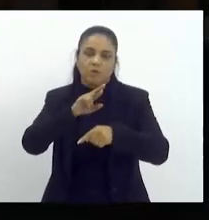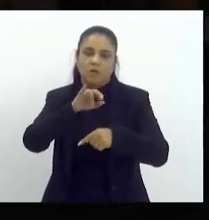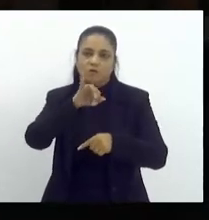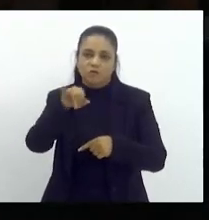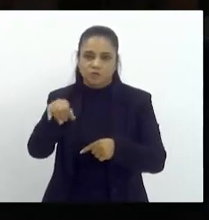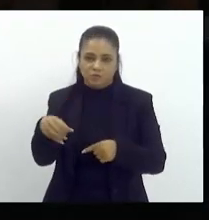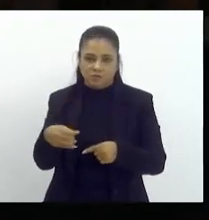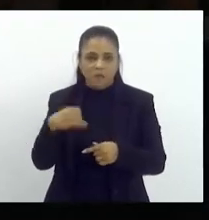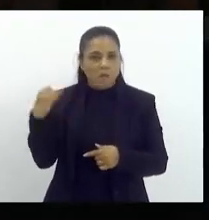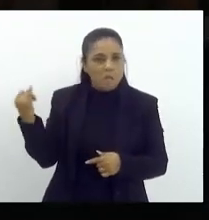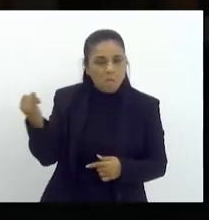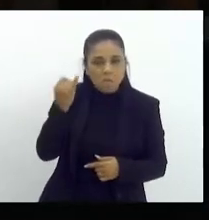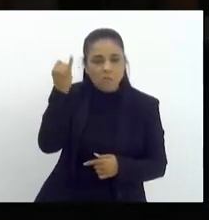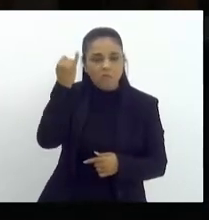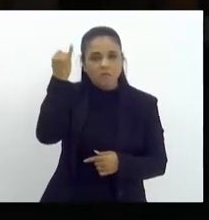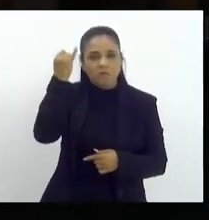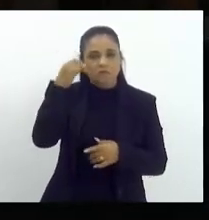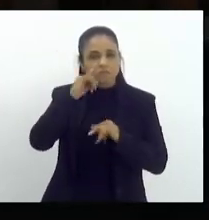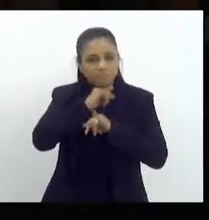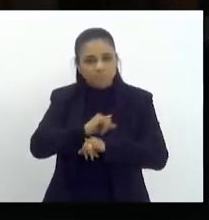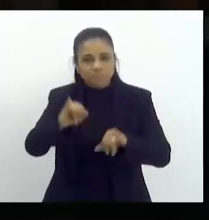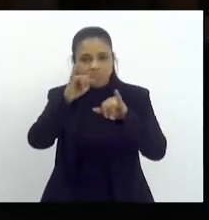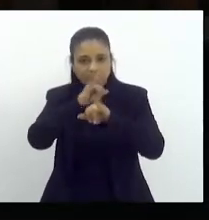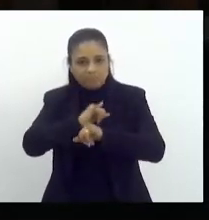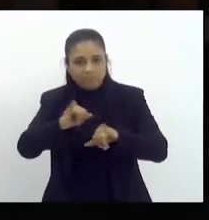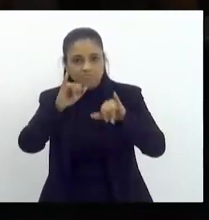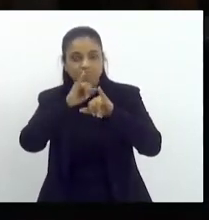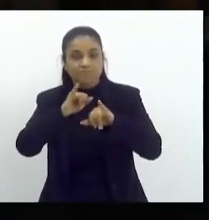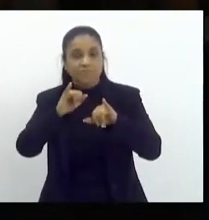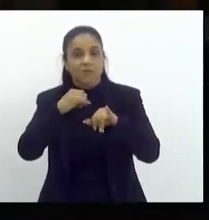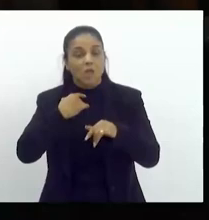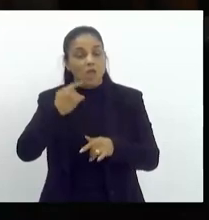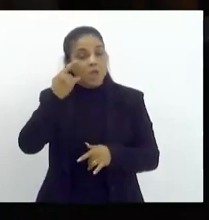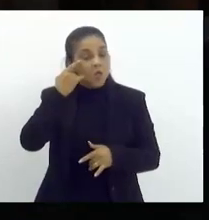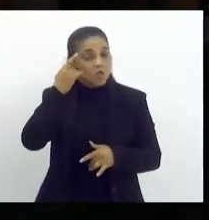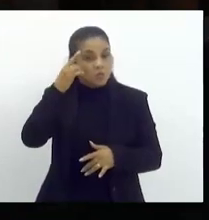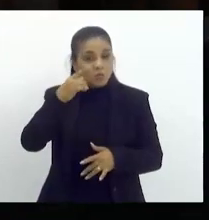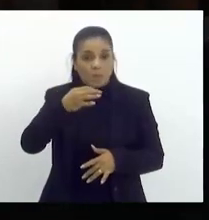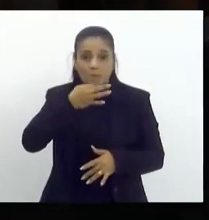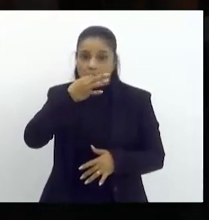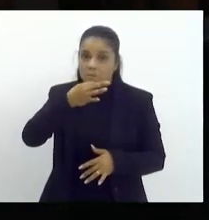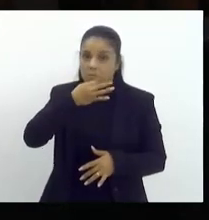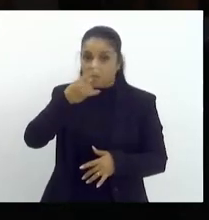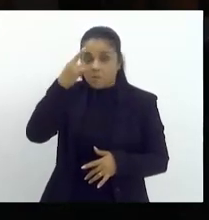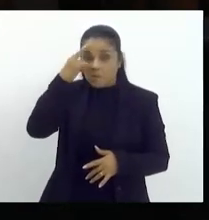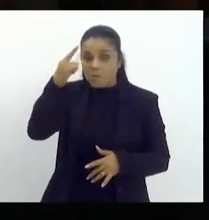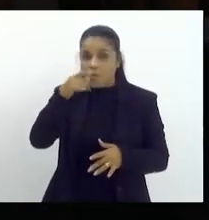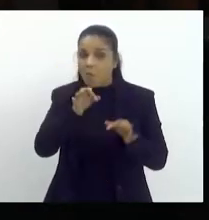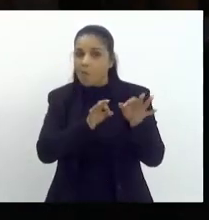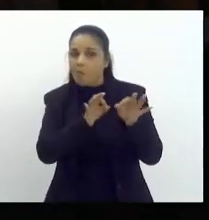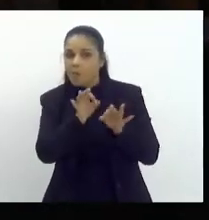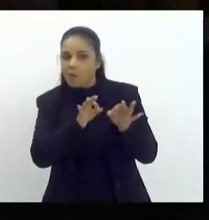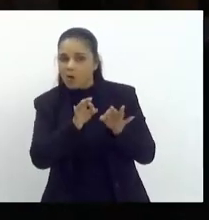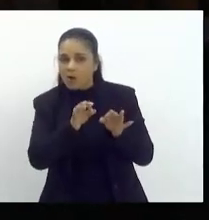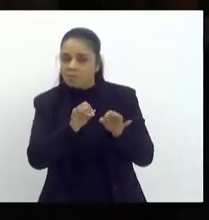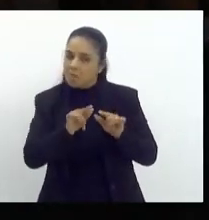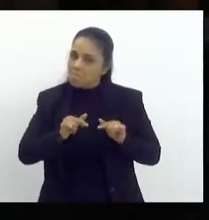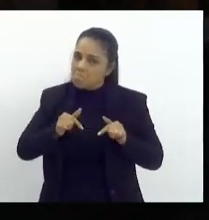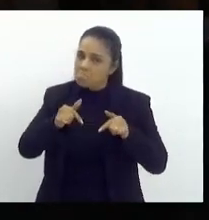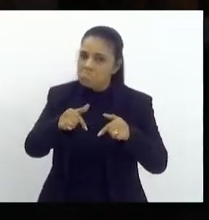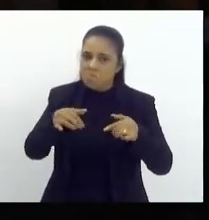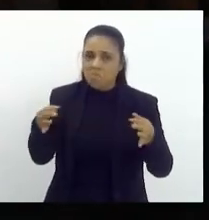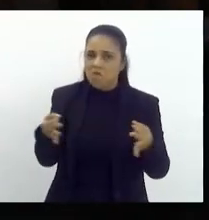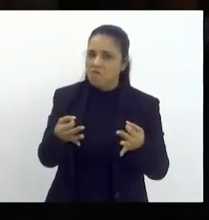importante que seja dito aqui eu não tô supondo que um programa Pode ser ou não eficaz para